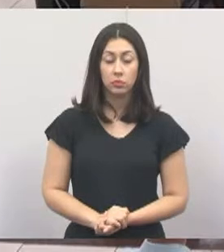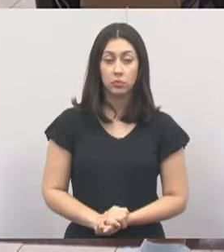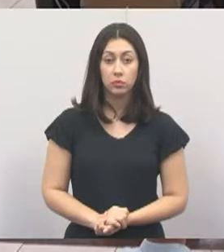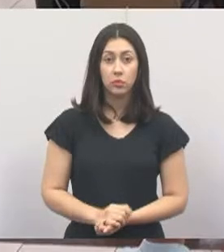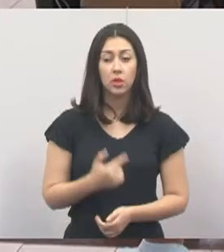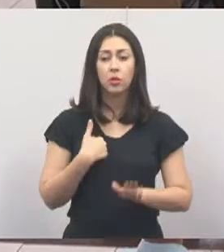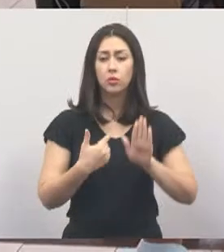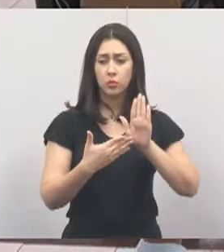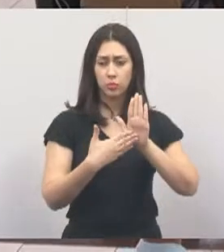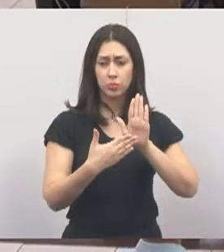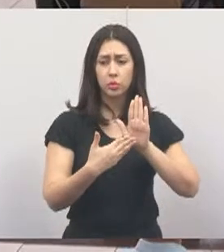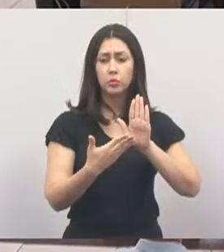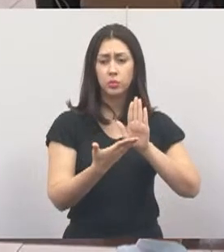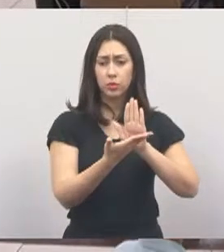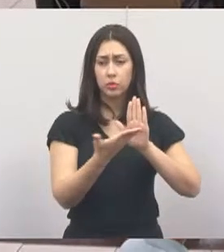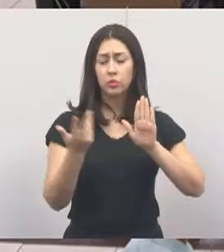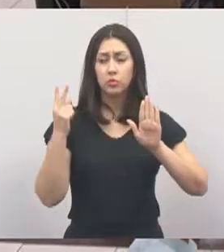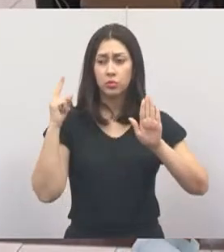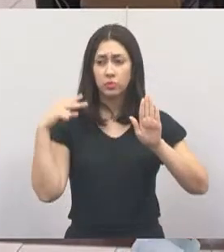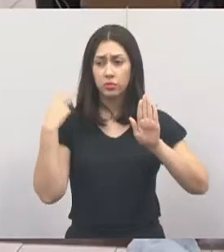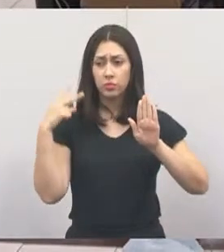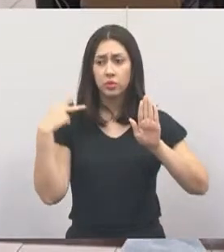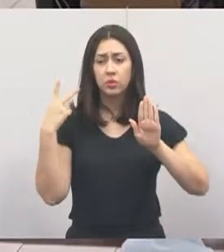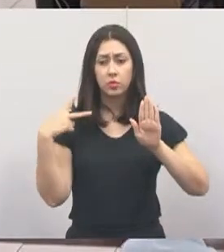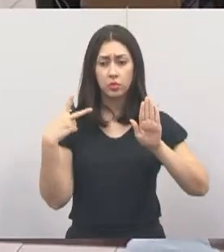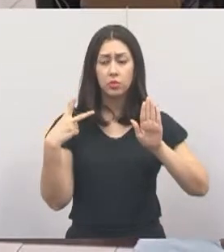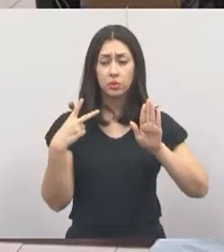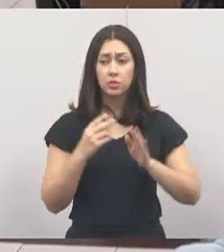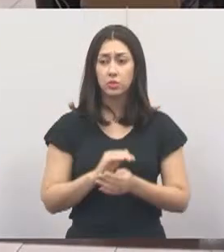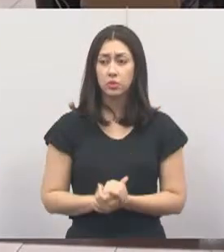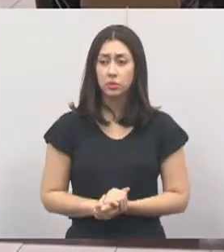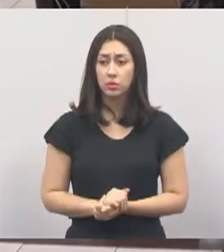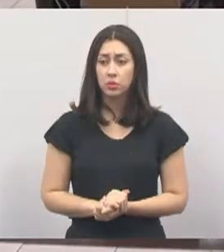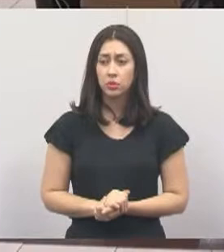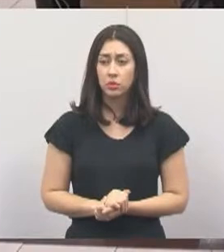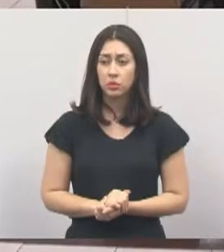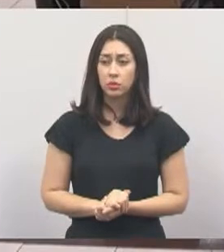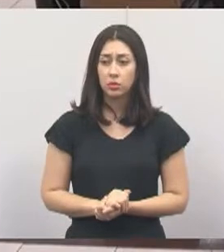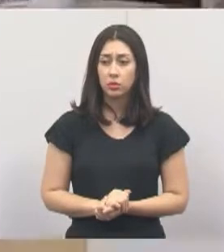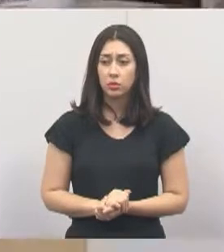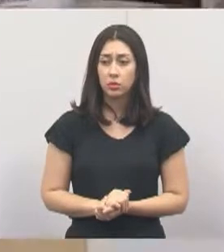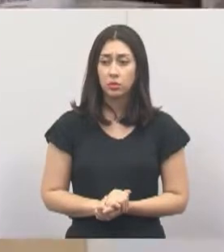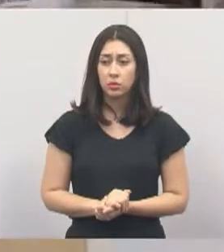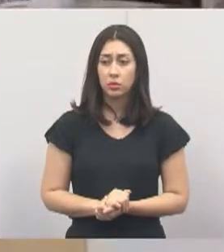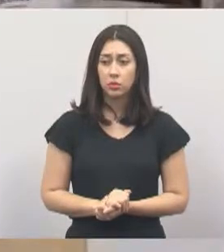Proponho aos vereadores da gente